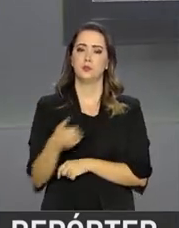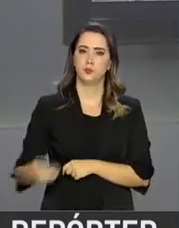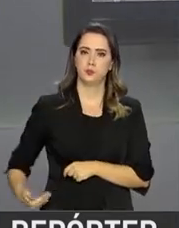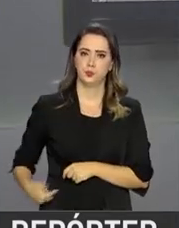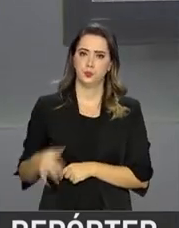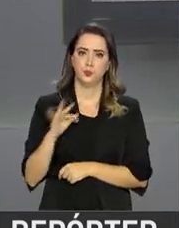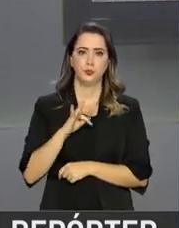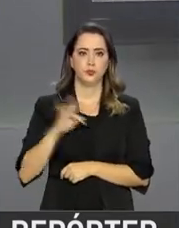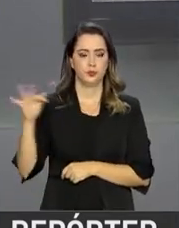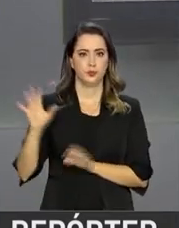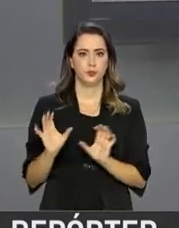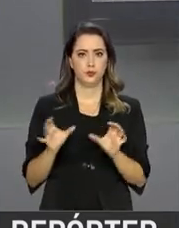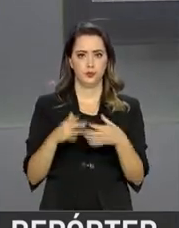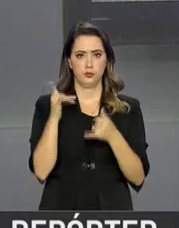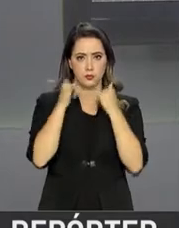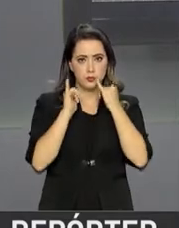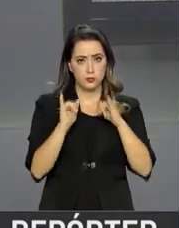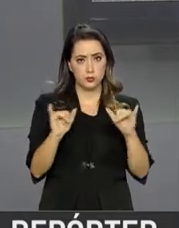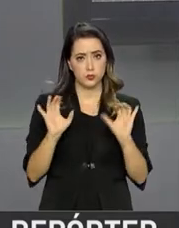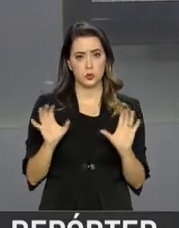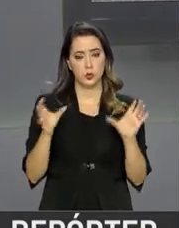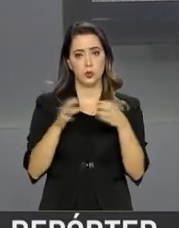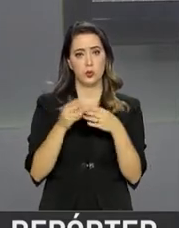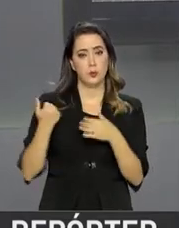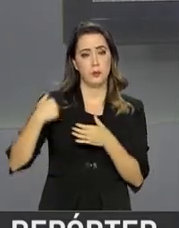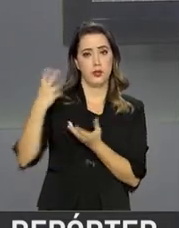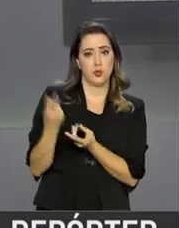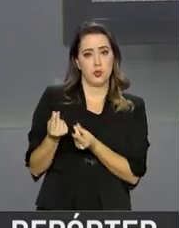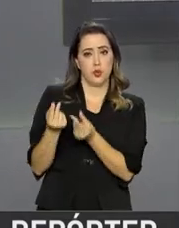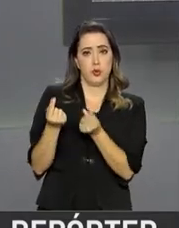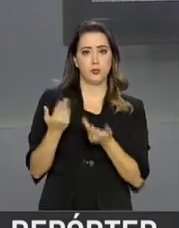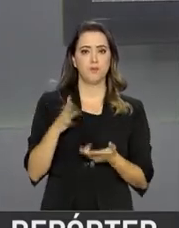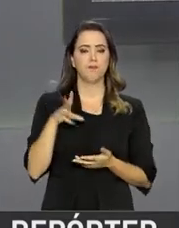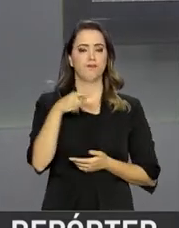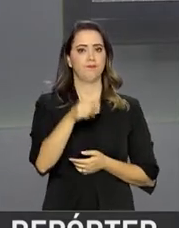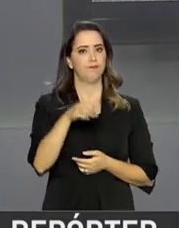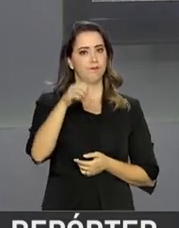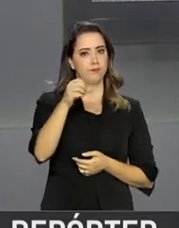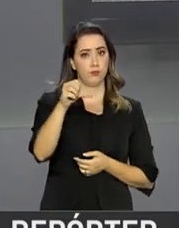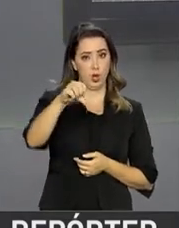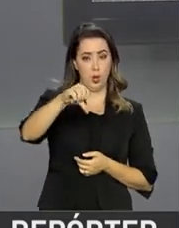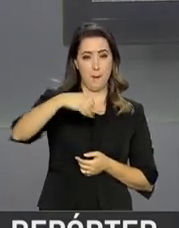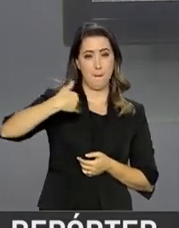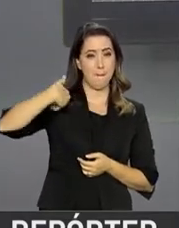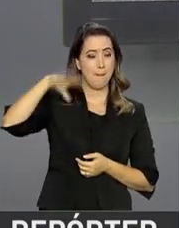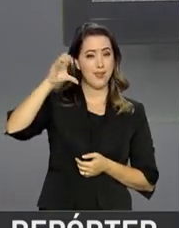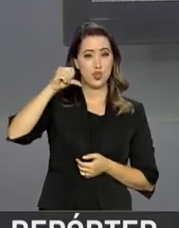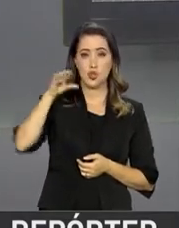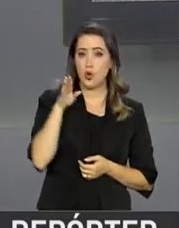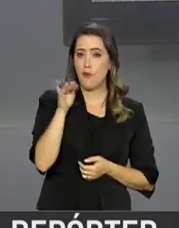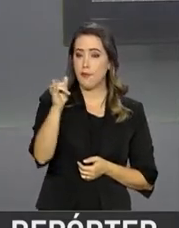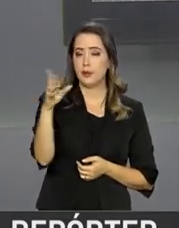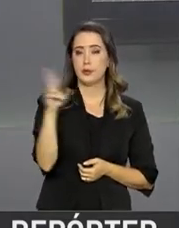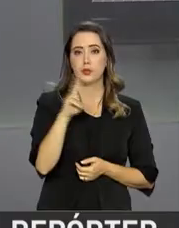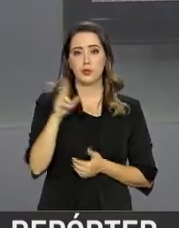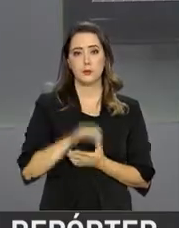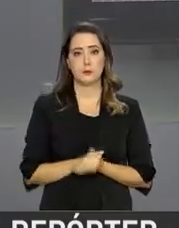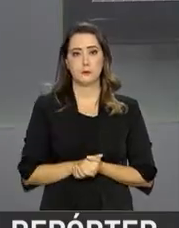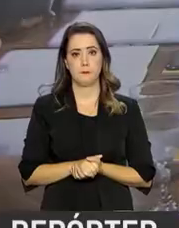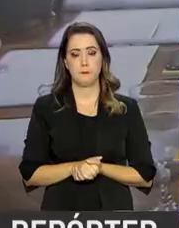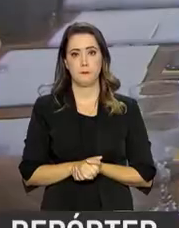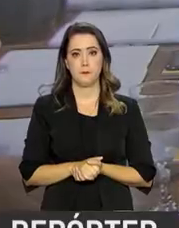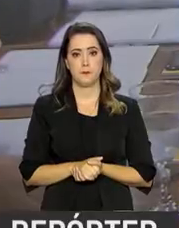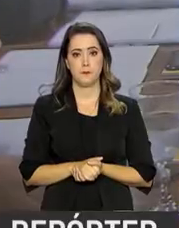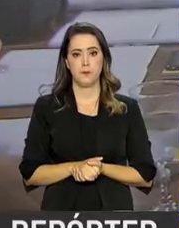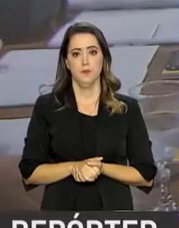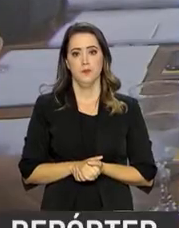o setor de energia é uma das áreas que vai receber mais investimentos no total os valores passam dos 9 bilhões de reais